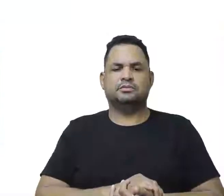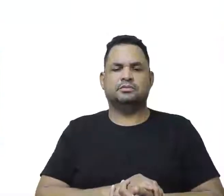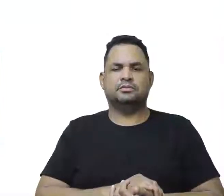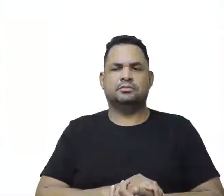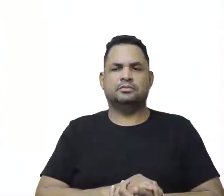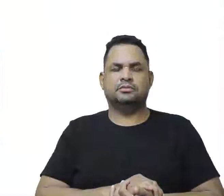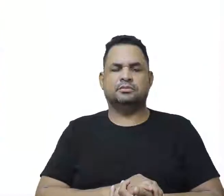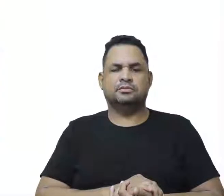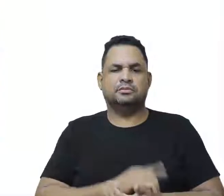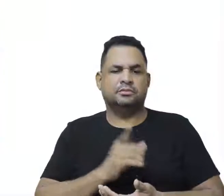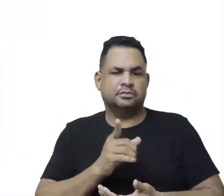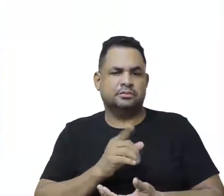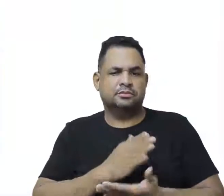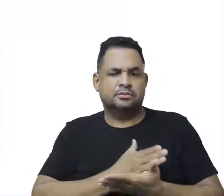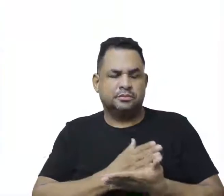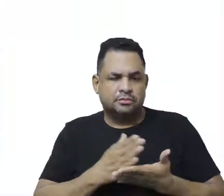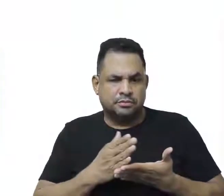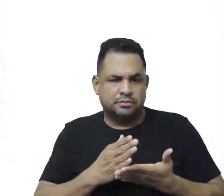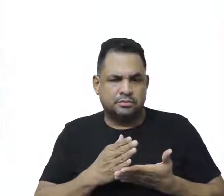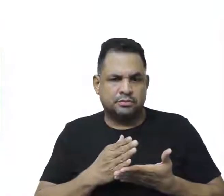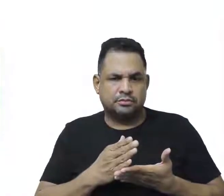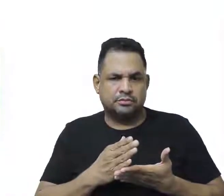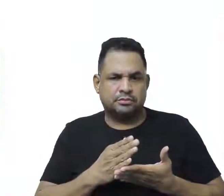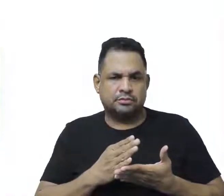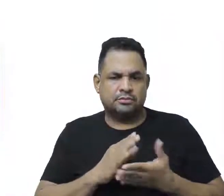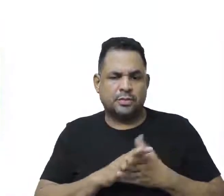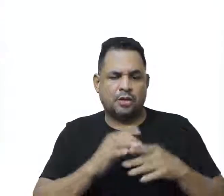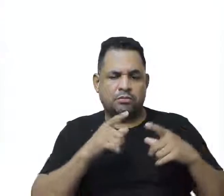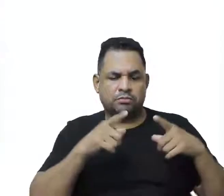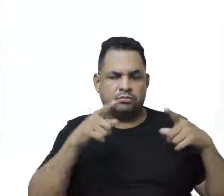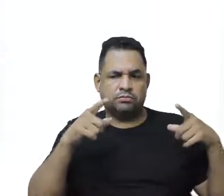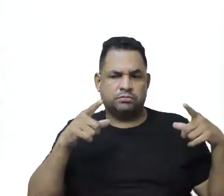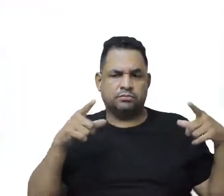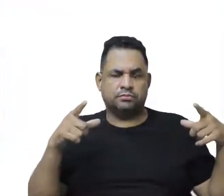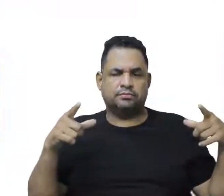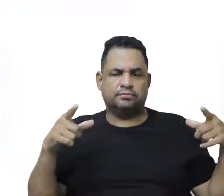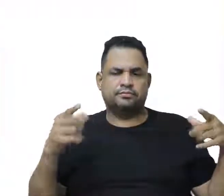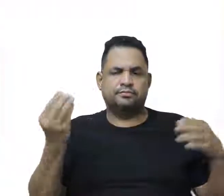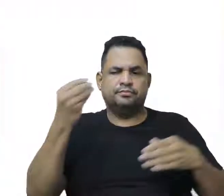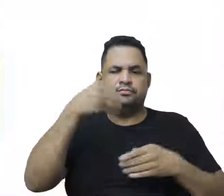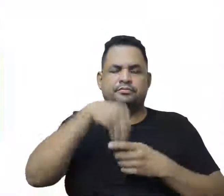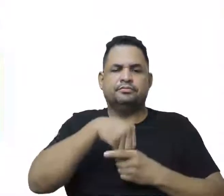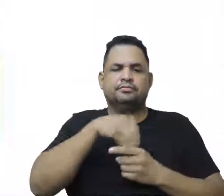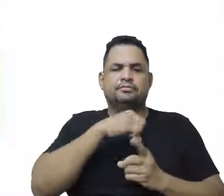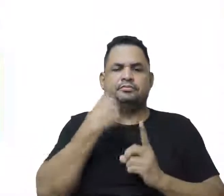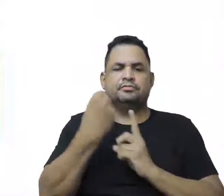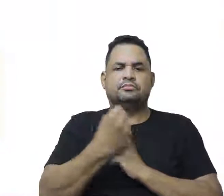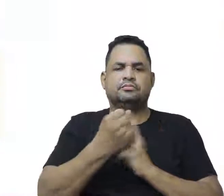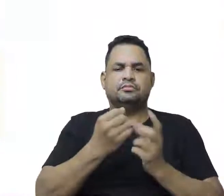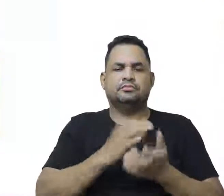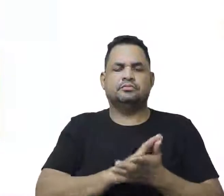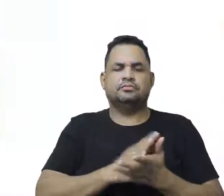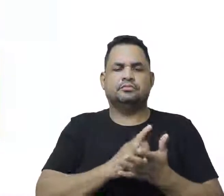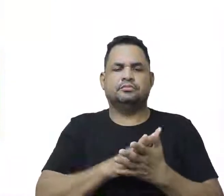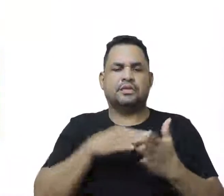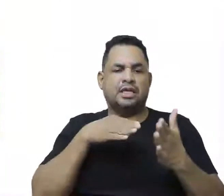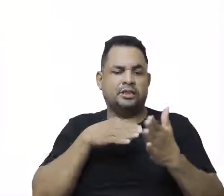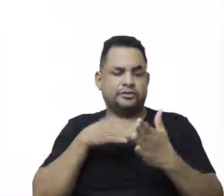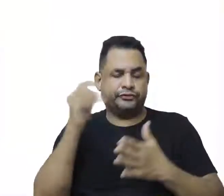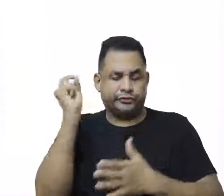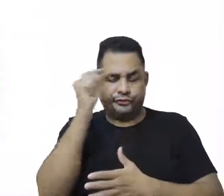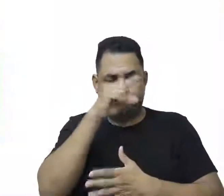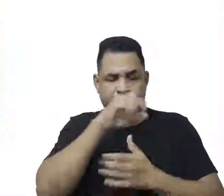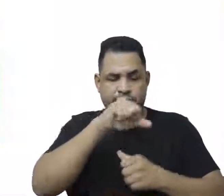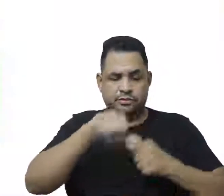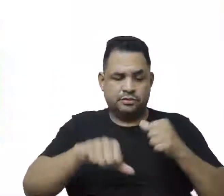estava ali se iniciando só se aumentando só aumentando dentro da sociedade era um entrave para